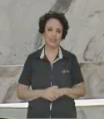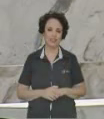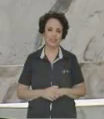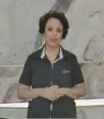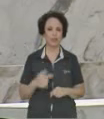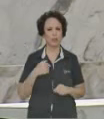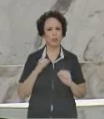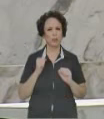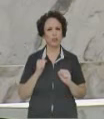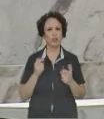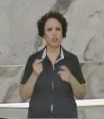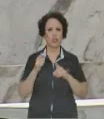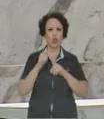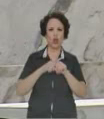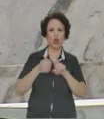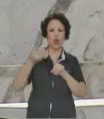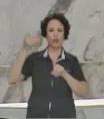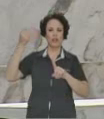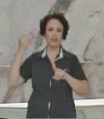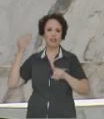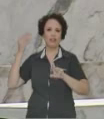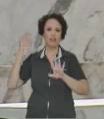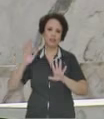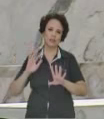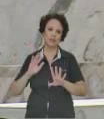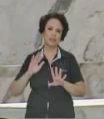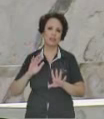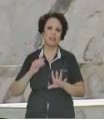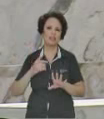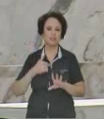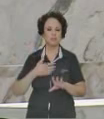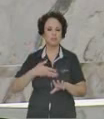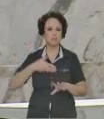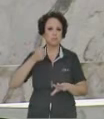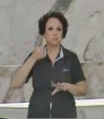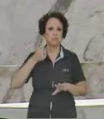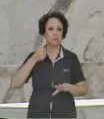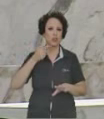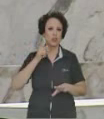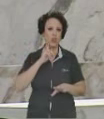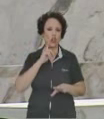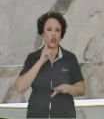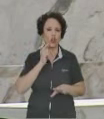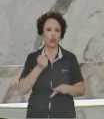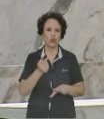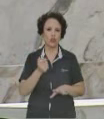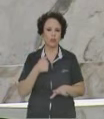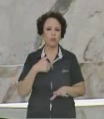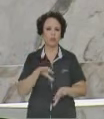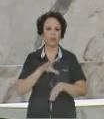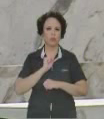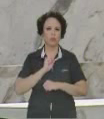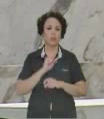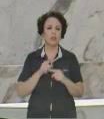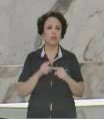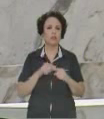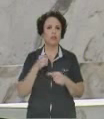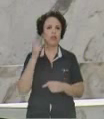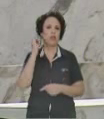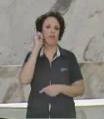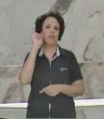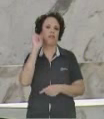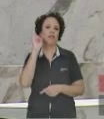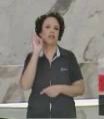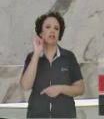poderia estar aqui há um mês mas é preferir optar pelos últimos dias para a posse para exatamente evitar com que